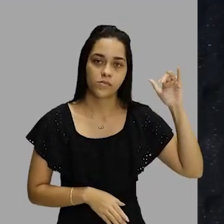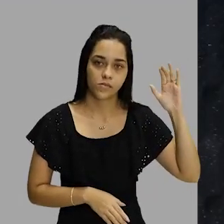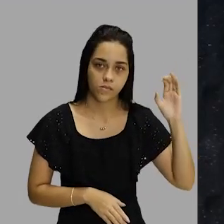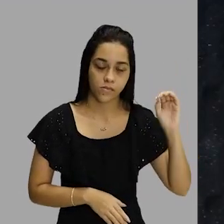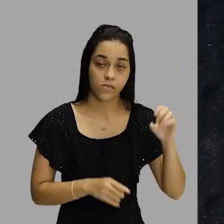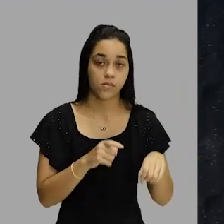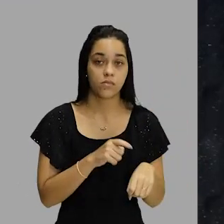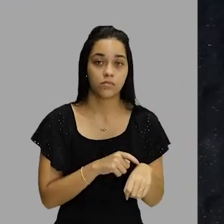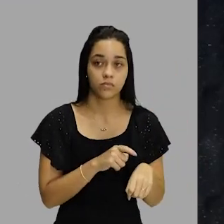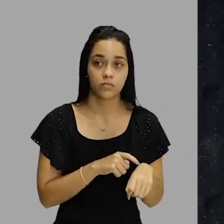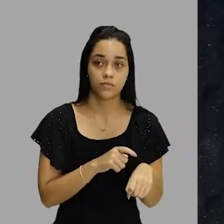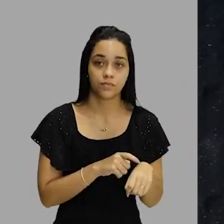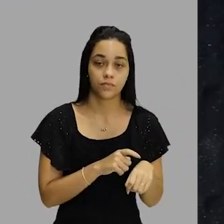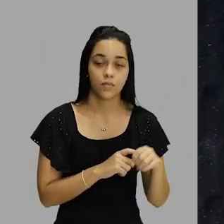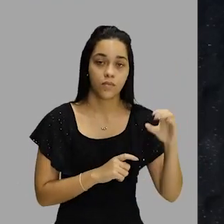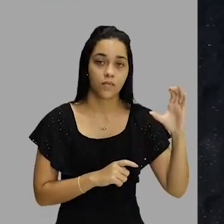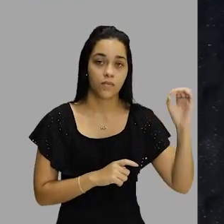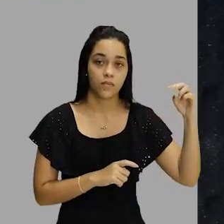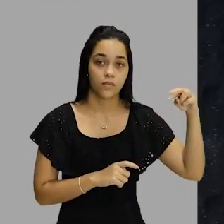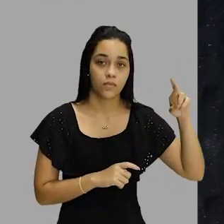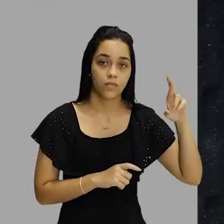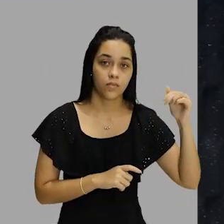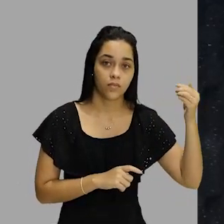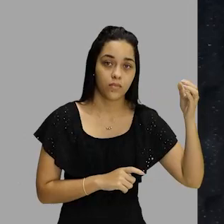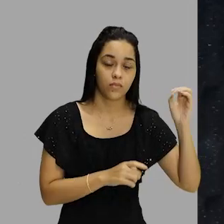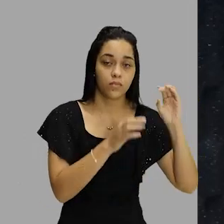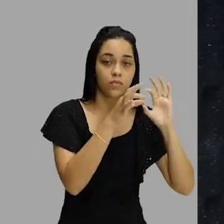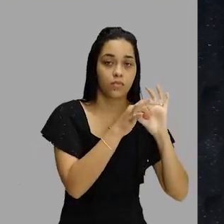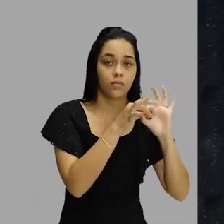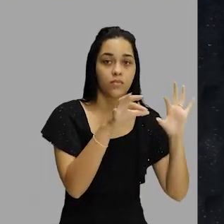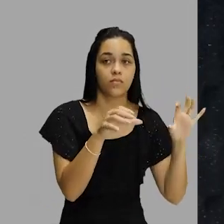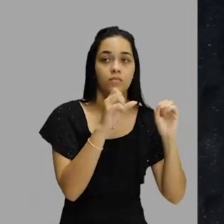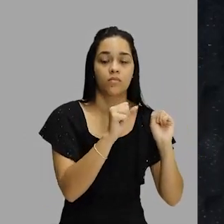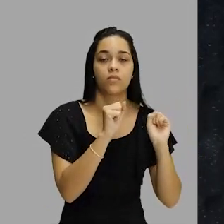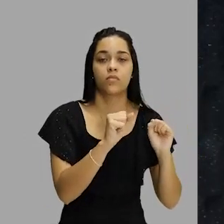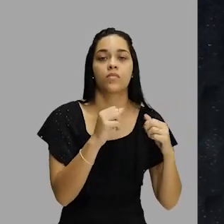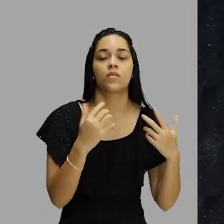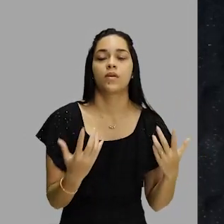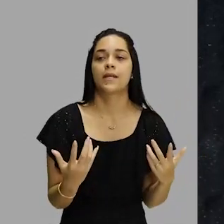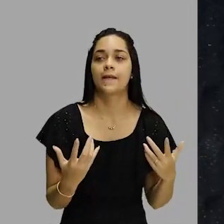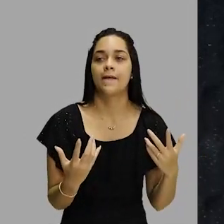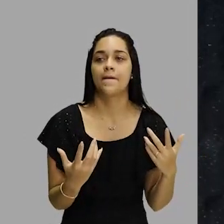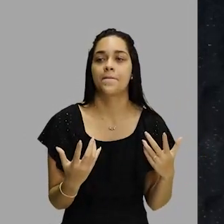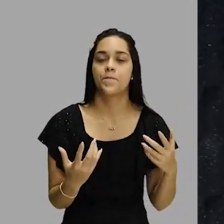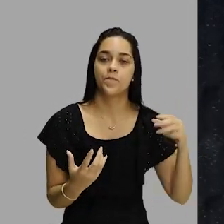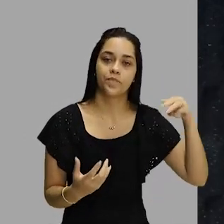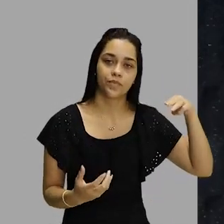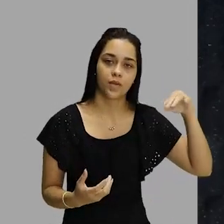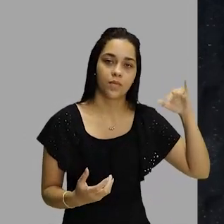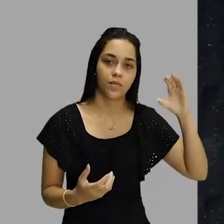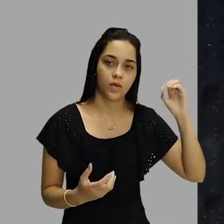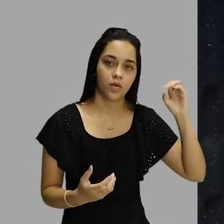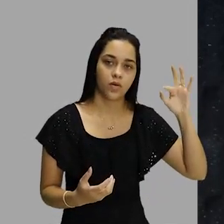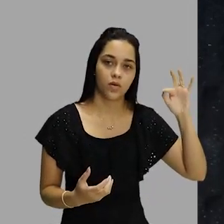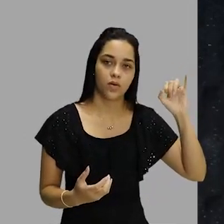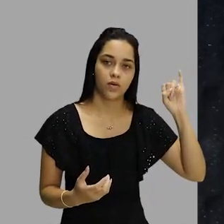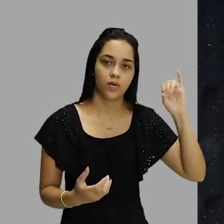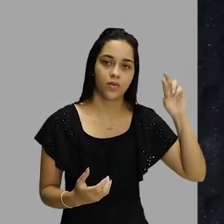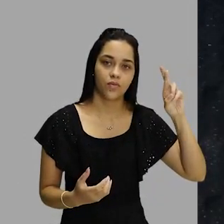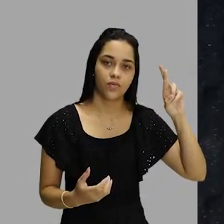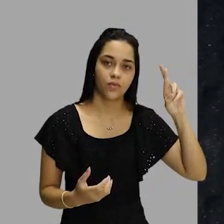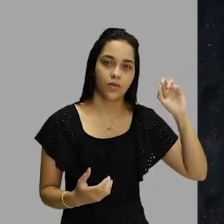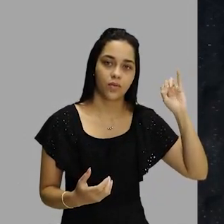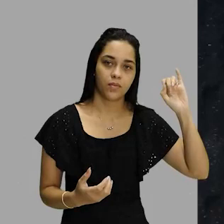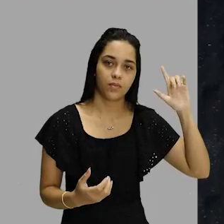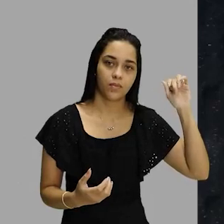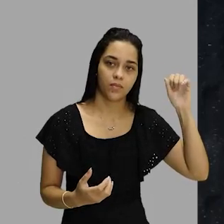Na hora do momento da contração muscular, ele libera o cálcio para poder as miofibrilas promoverem um processo de